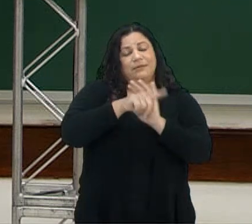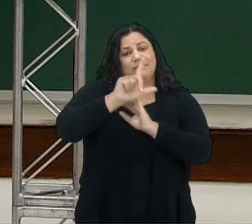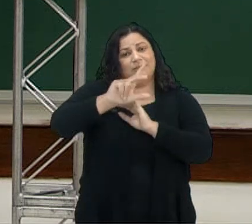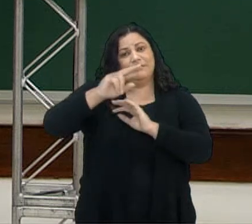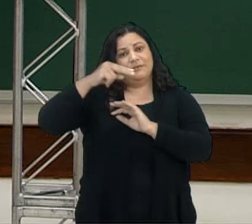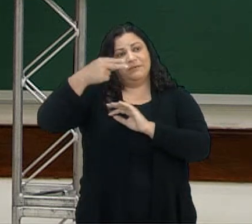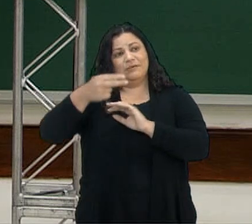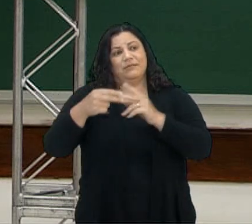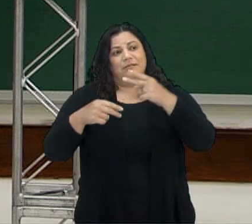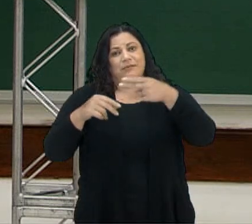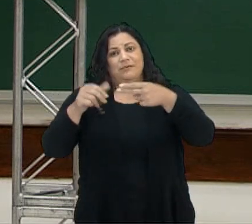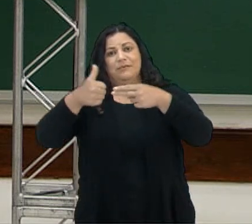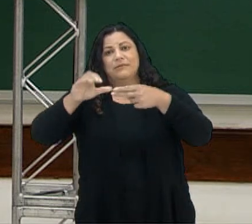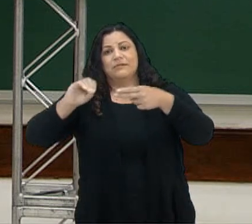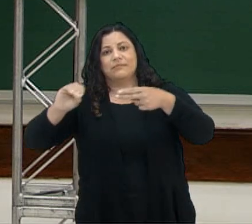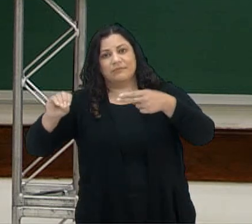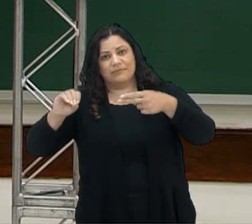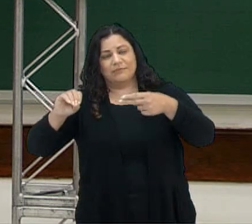100, tá?